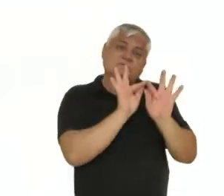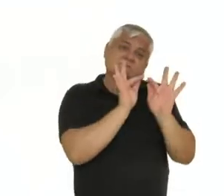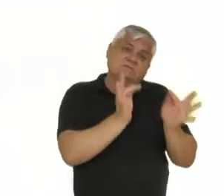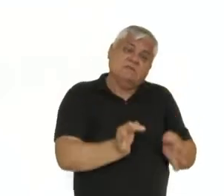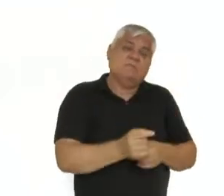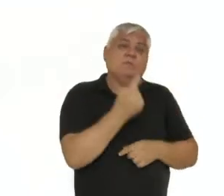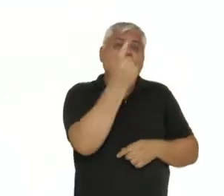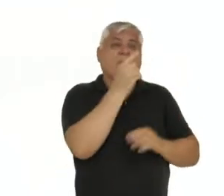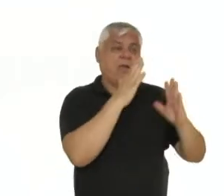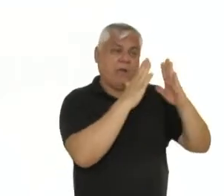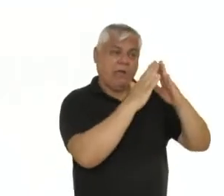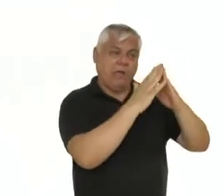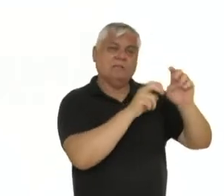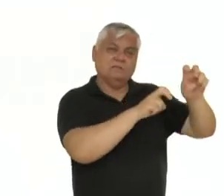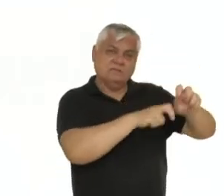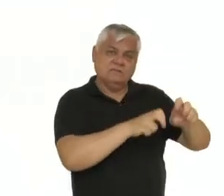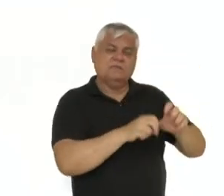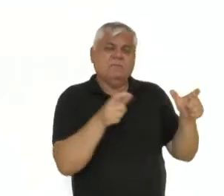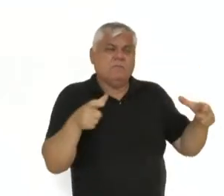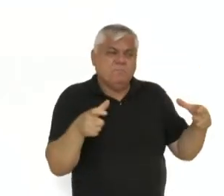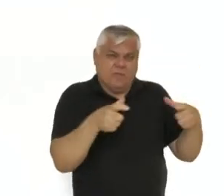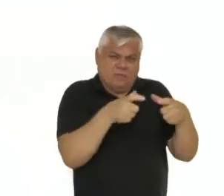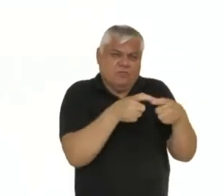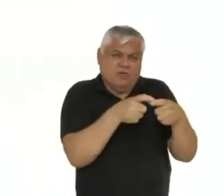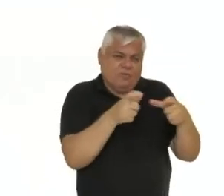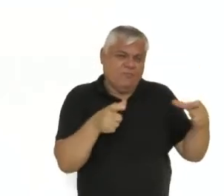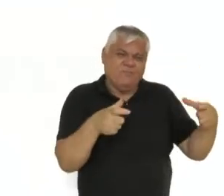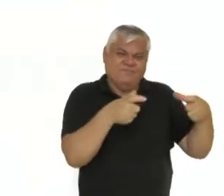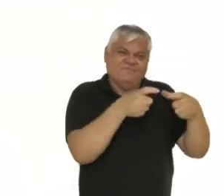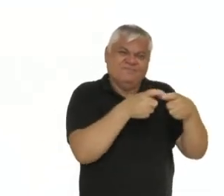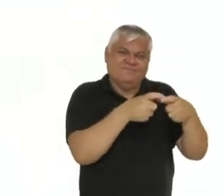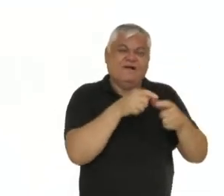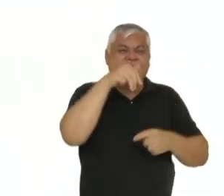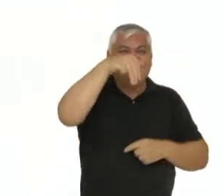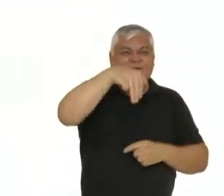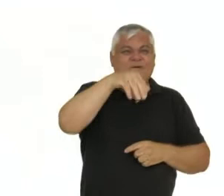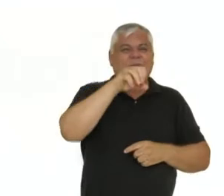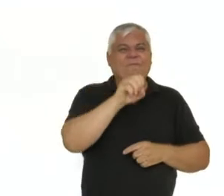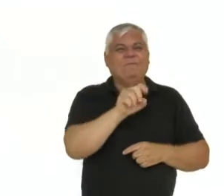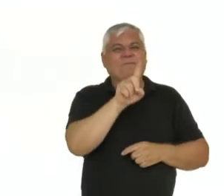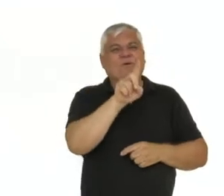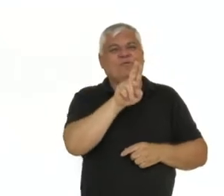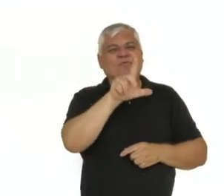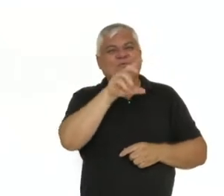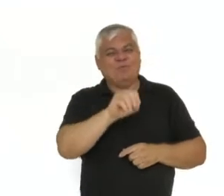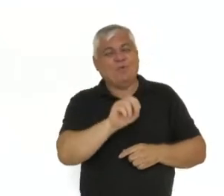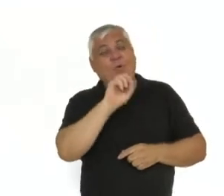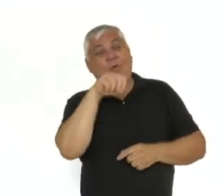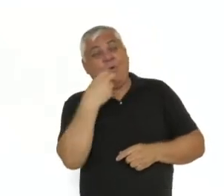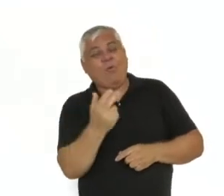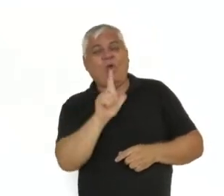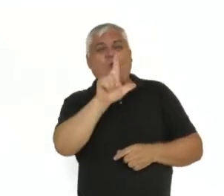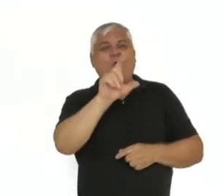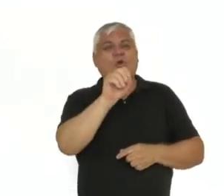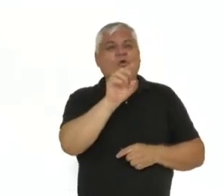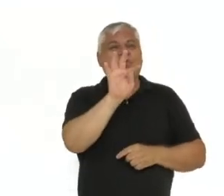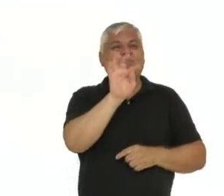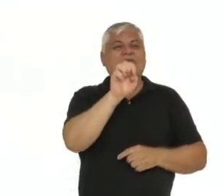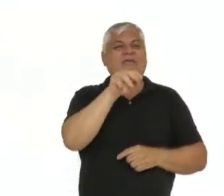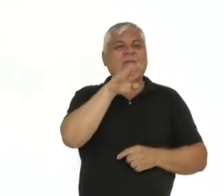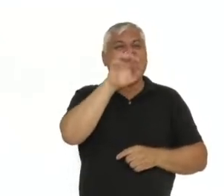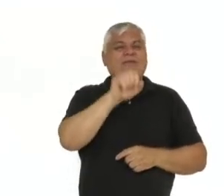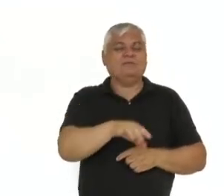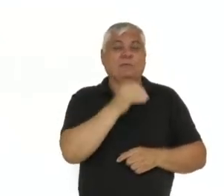imóvel rural com uma área inferior ao chamado módulo rural ou loteamento, ou então uma propriedade de